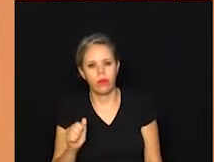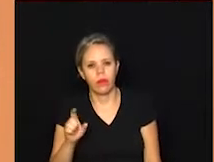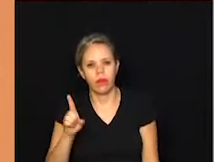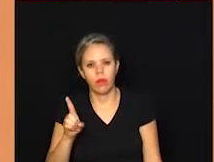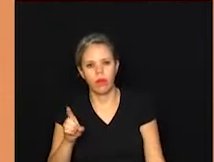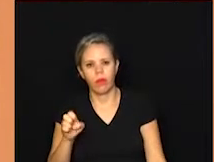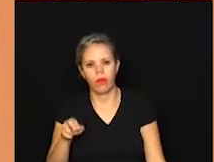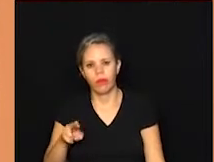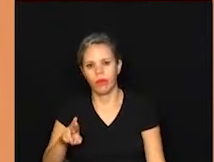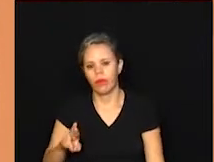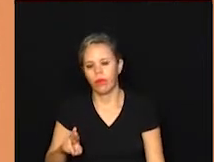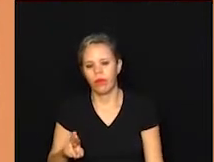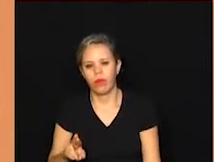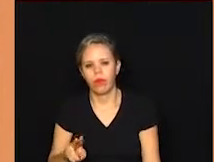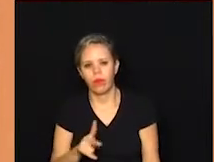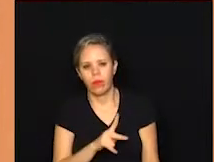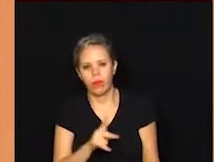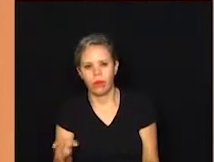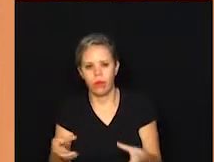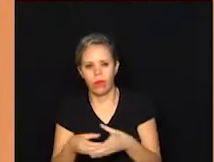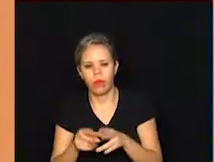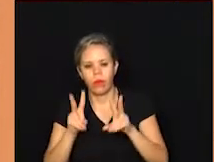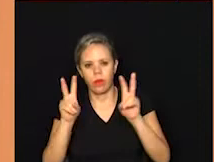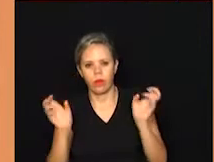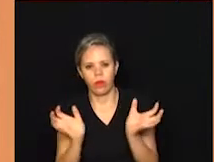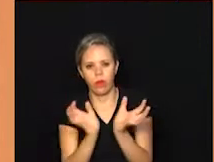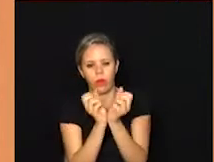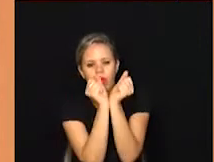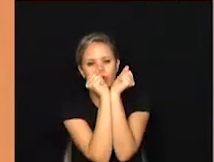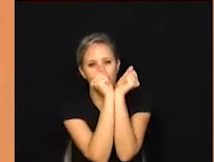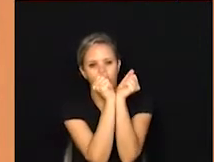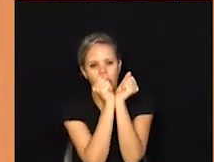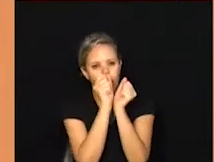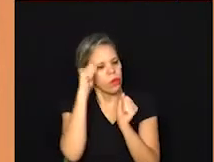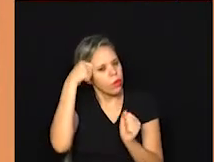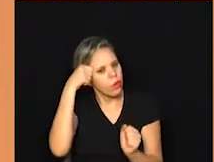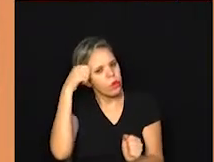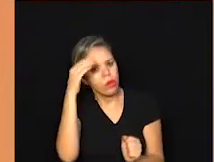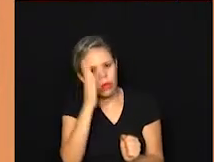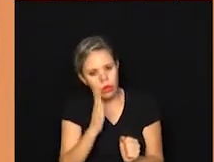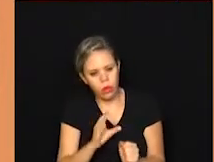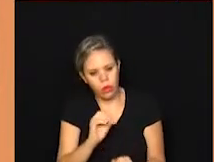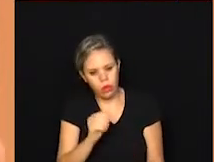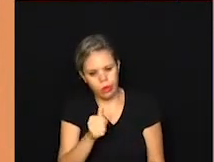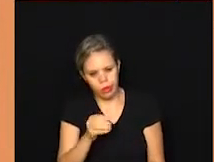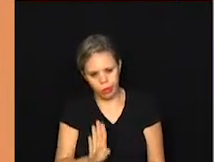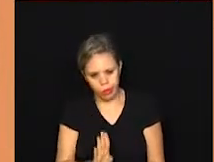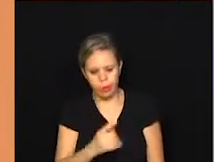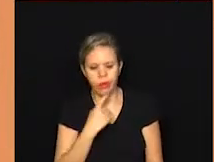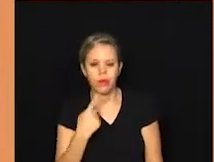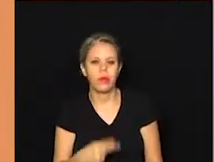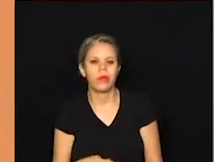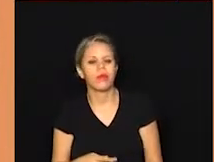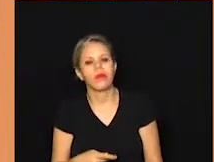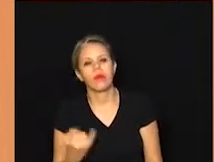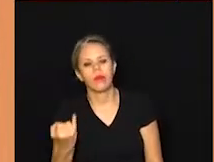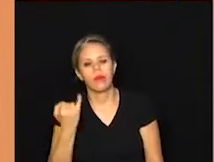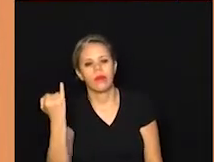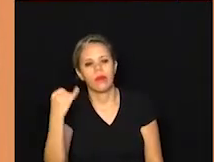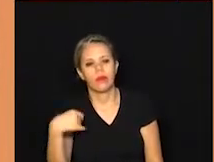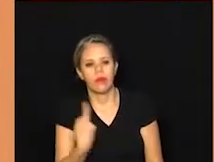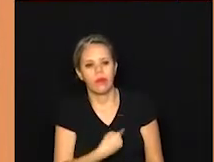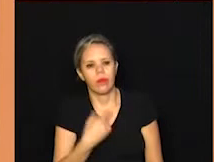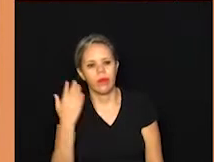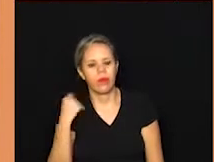presidente da Comissão da Verdade sobre a Escravidão Negra no Brasil e da OAB de Campinas. É muito importante a gente